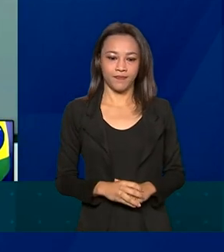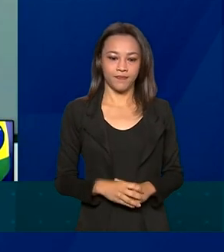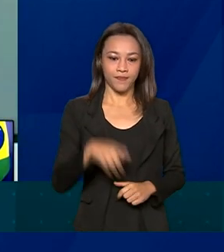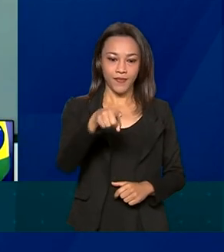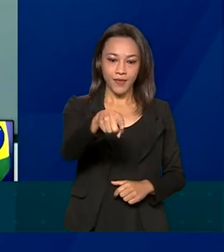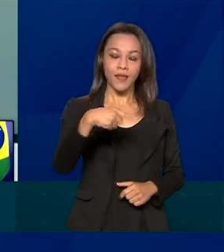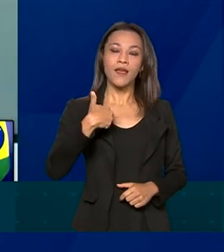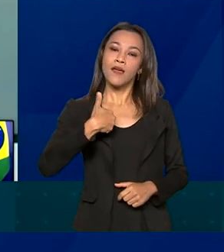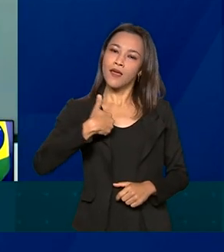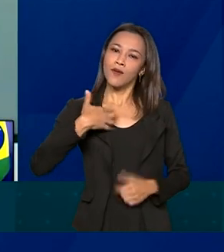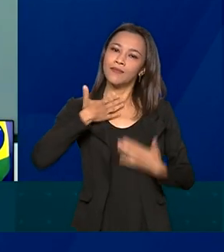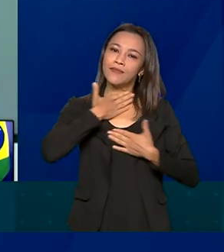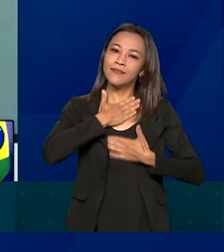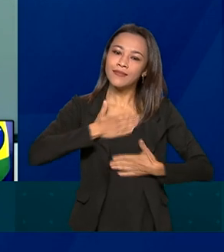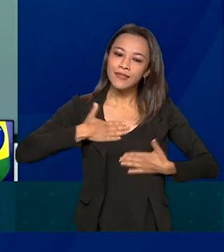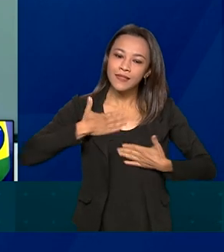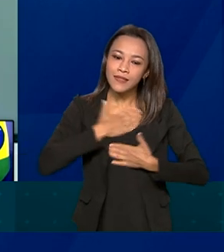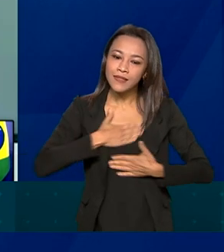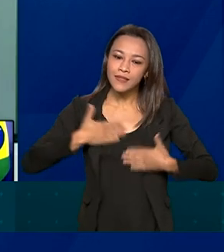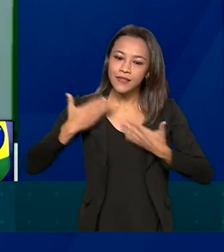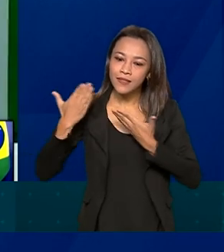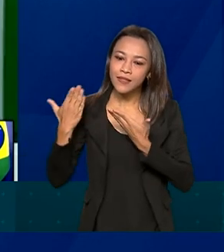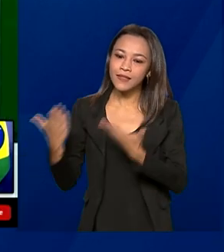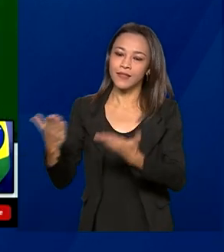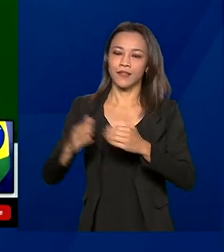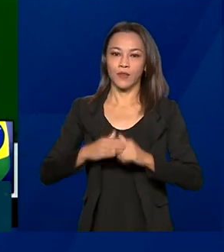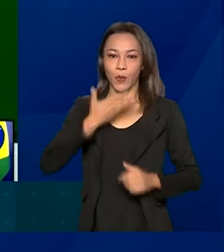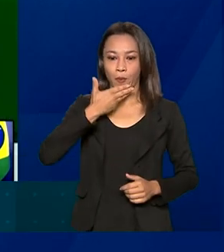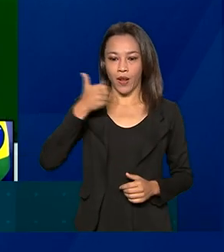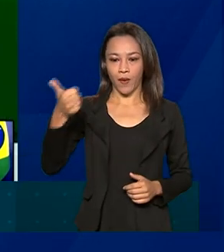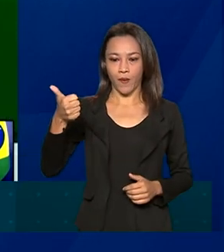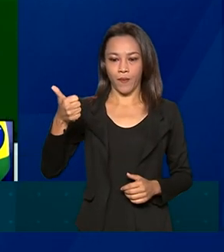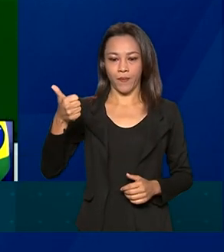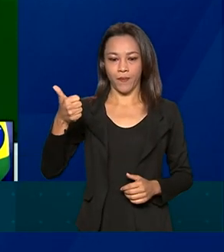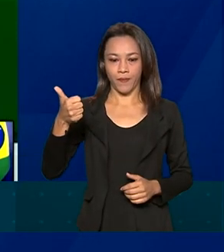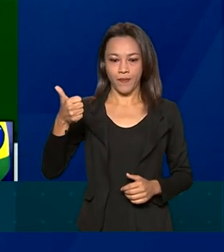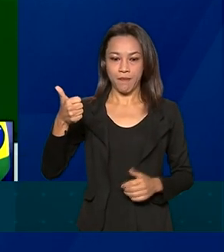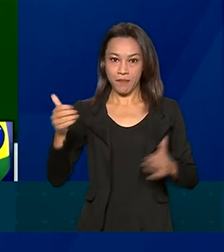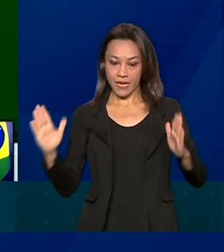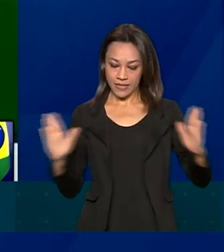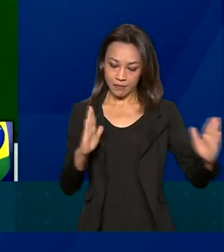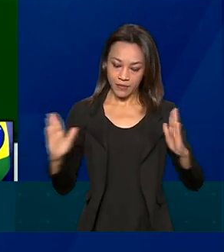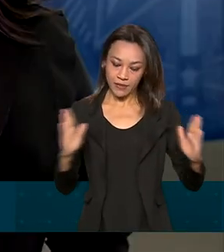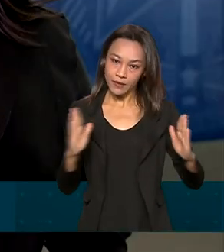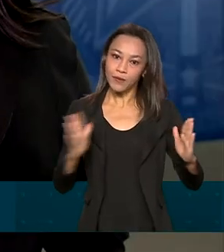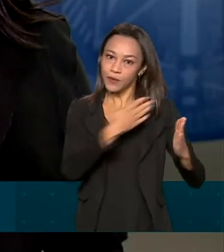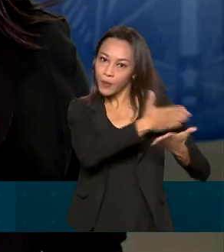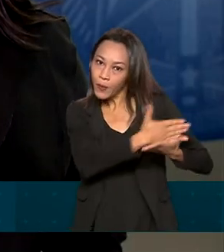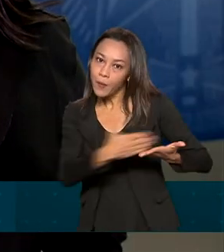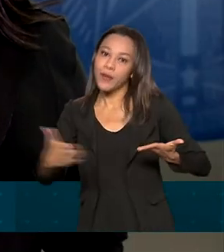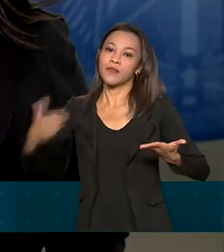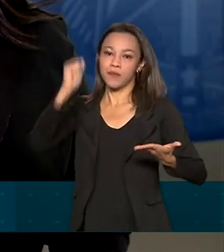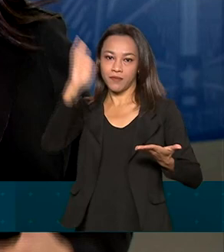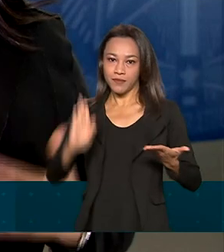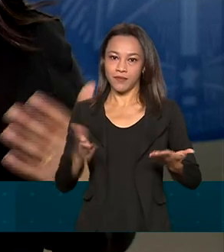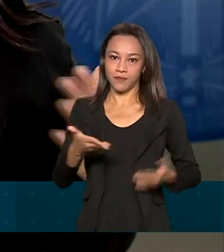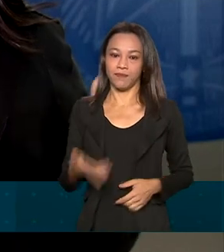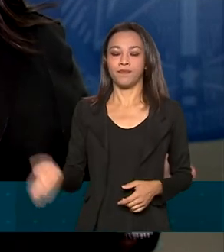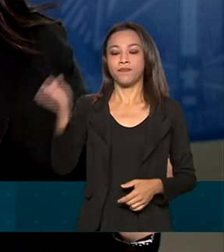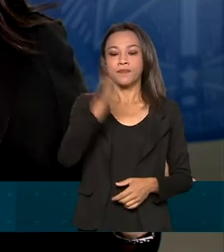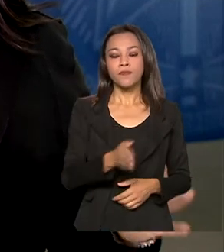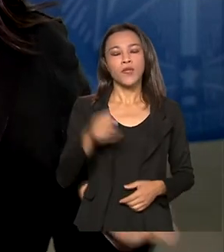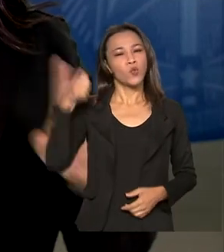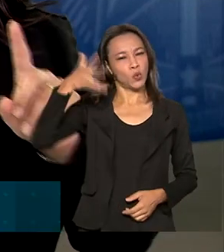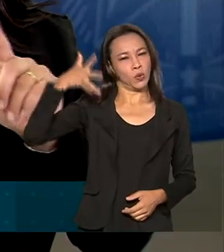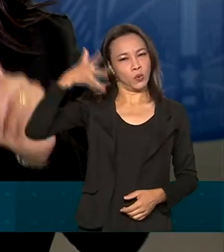o melhor para esse período que se inicia. Durante o discurso, o presidente